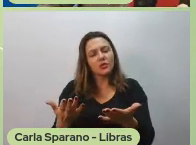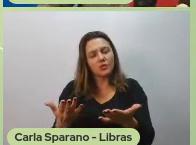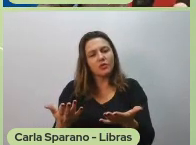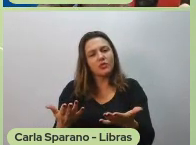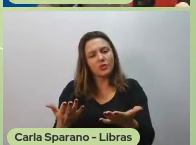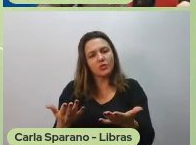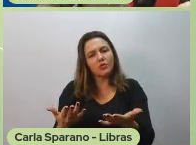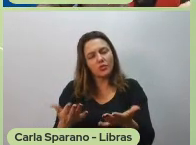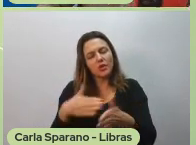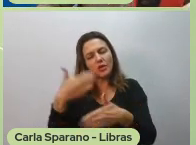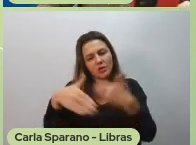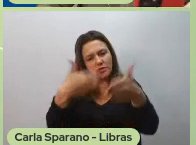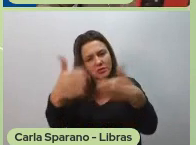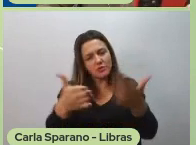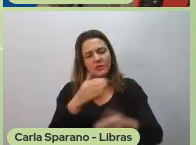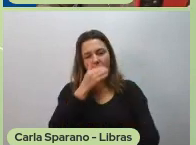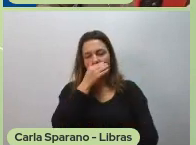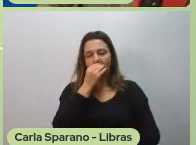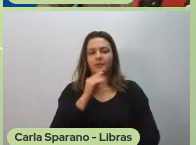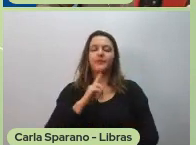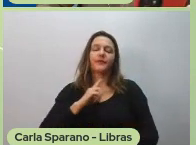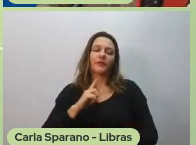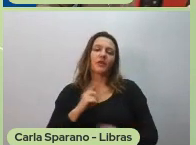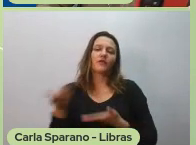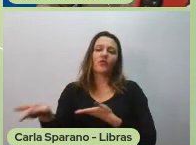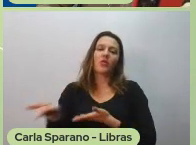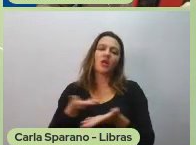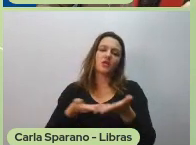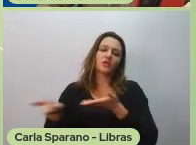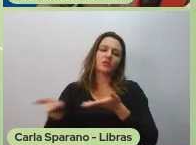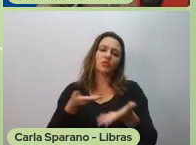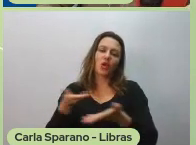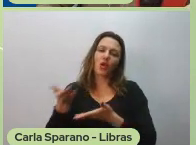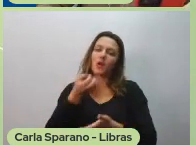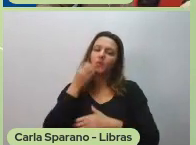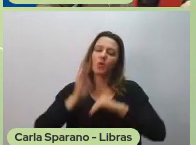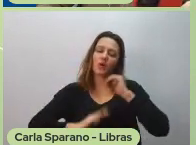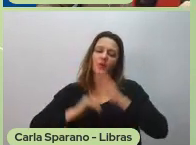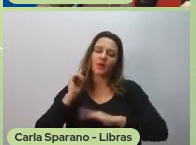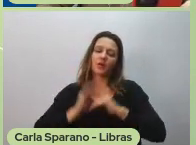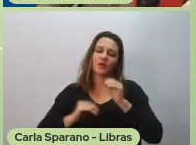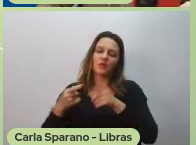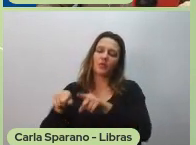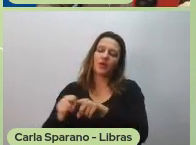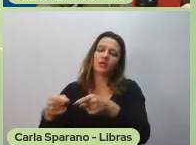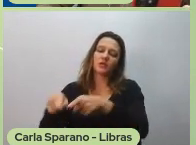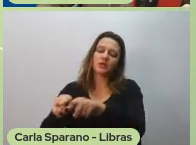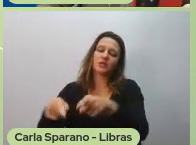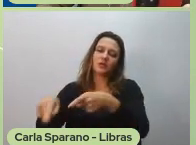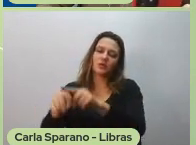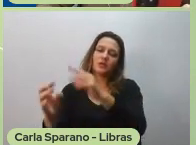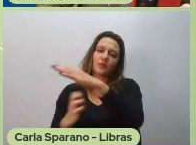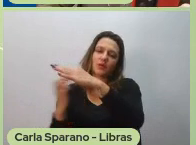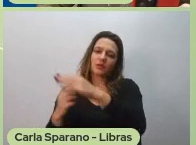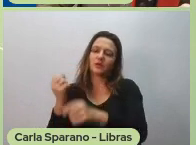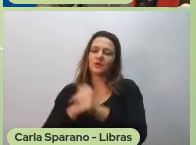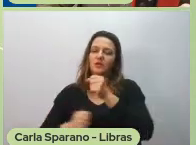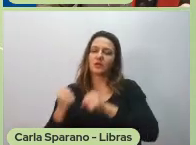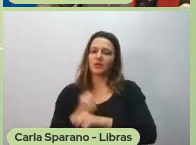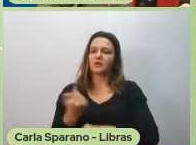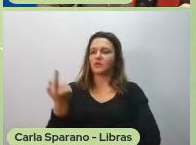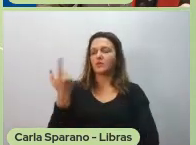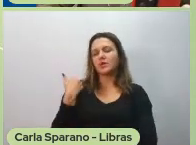nessa construção. A gente fez uma troca de boas práticas com os nossos parceiros no ano passado, né, chamando eles